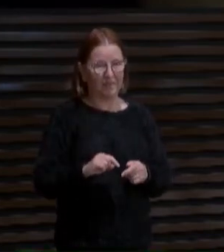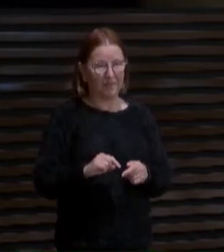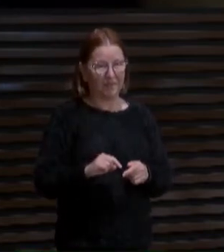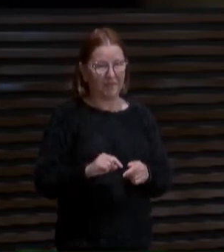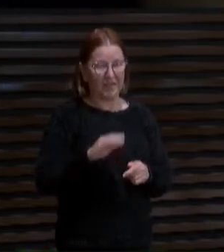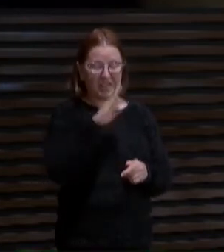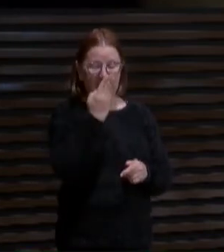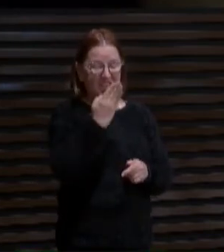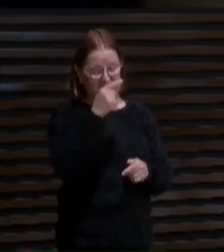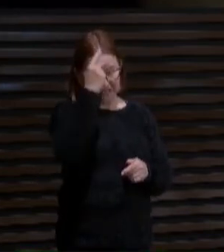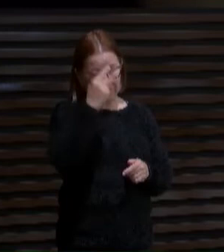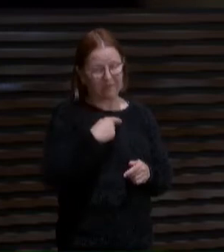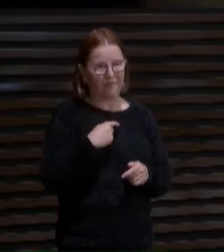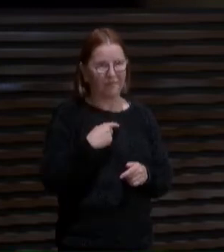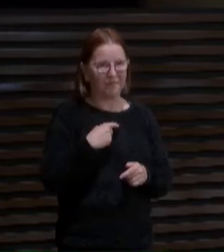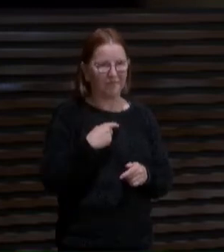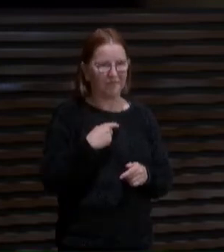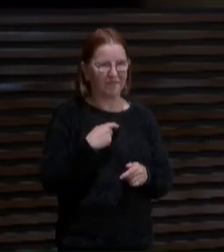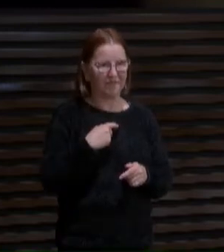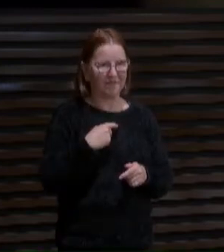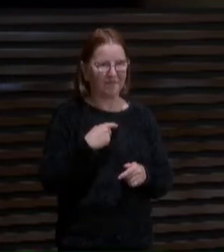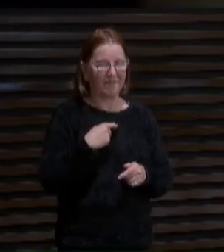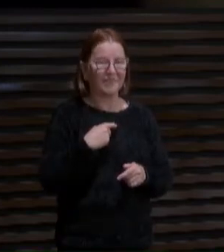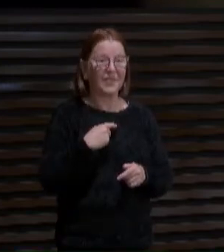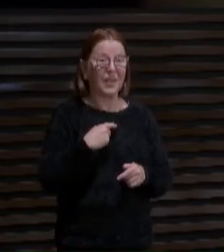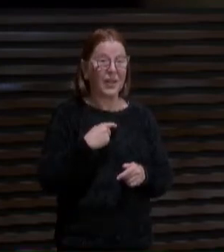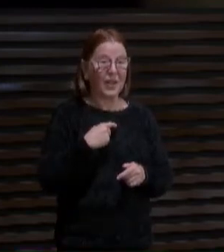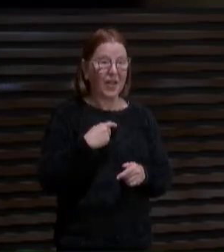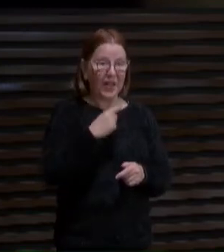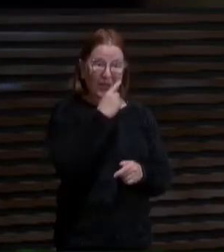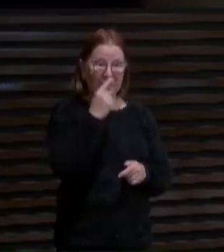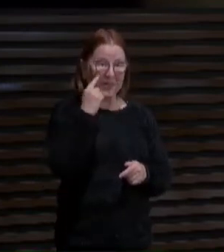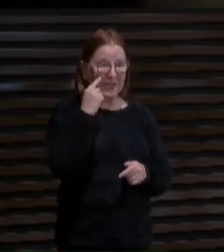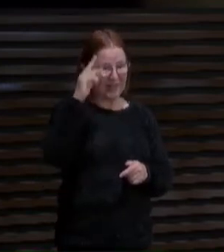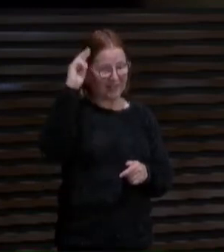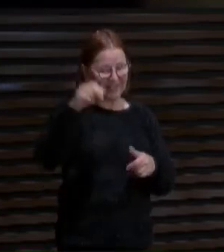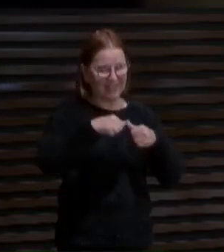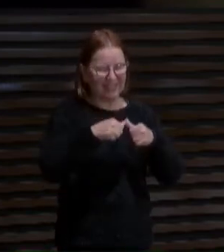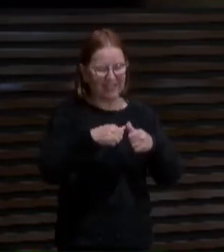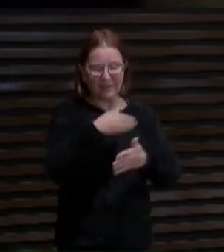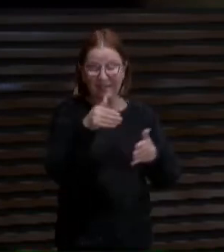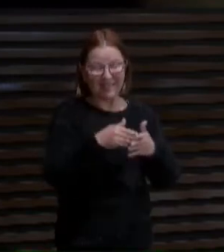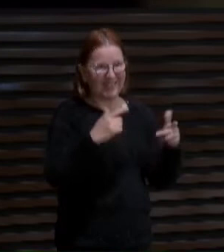a Bíblia diz assim os olhos do senhor estão em todos os lugares